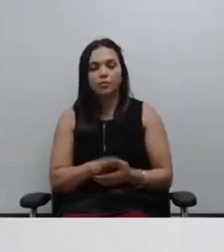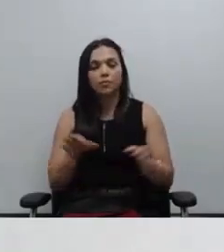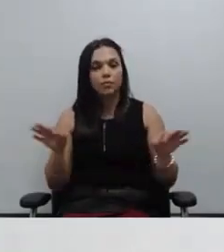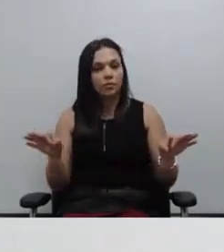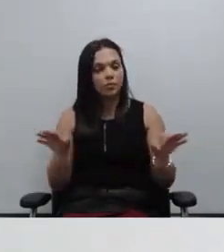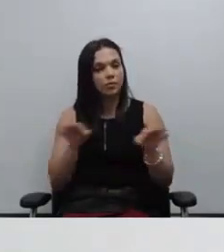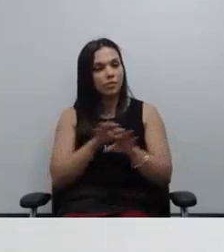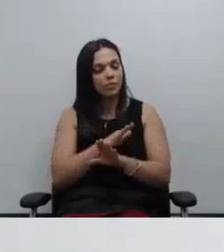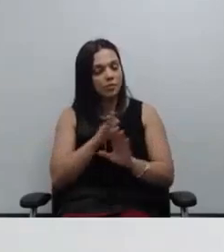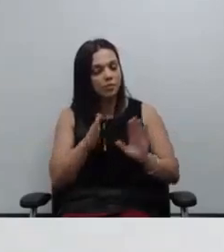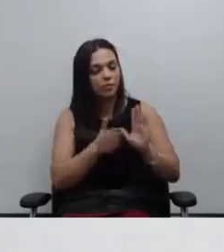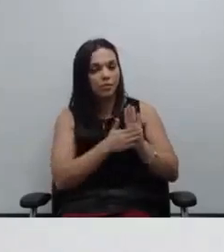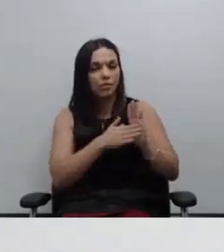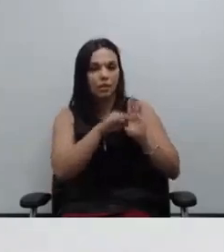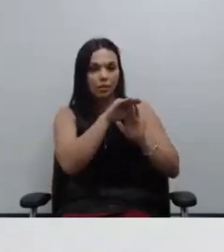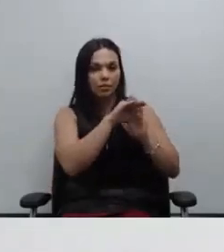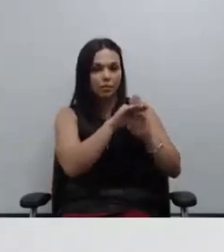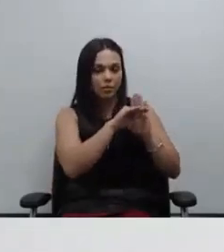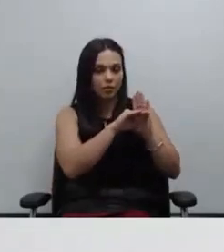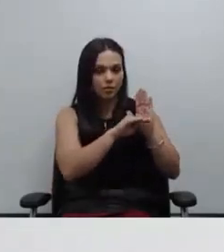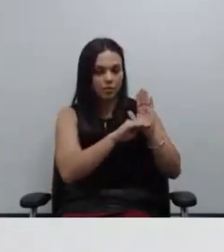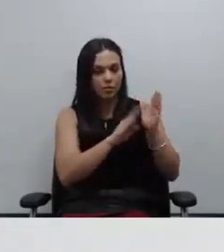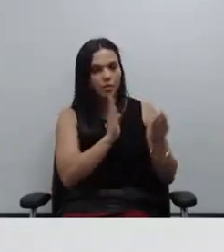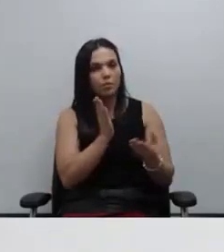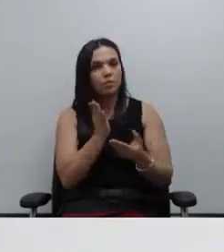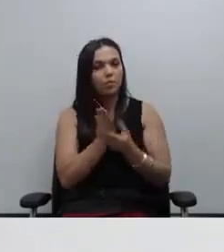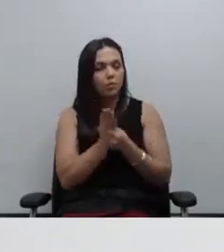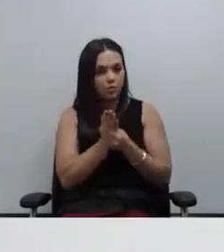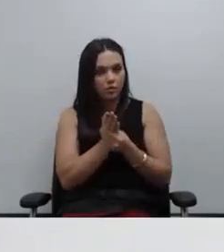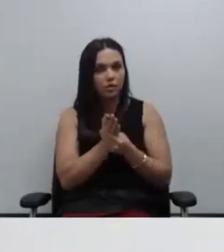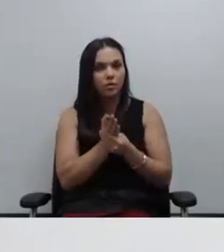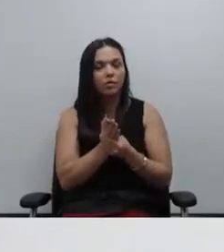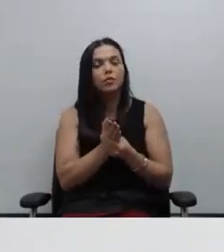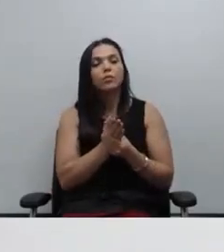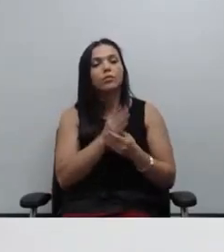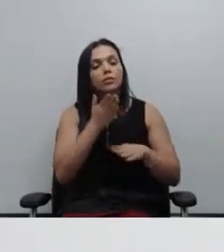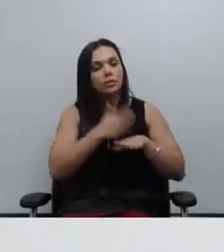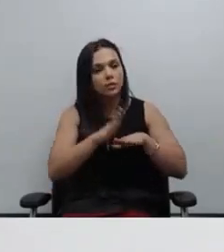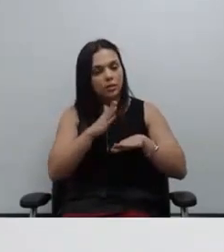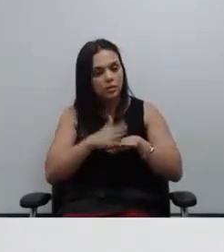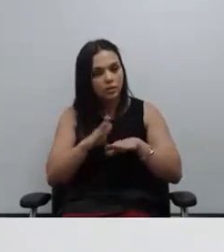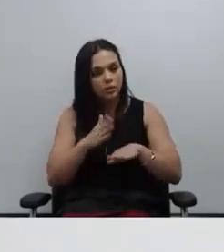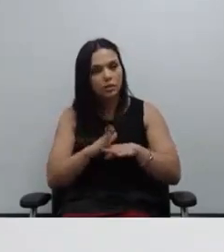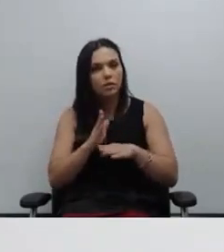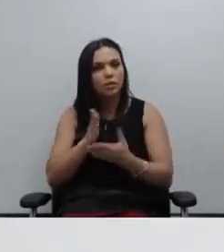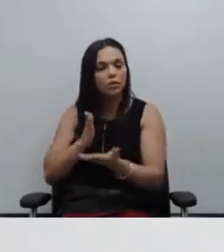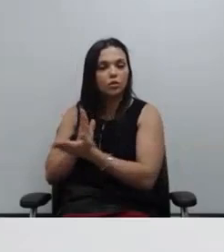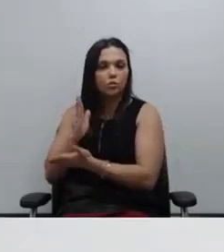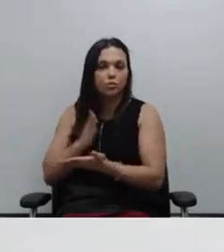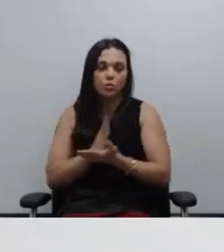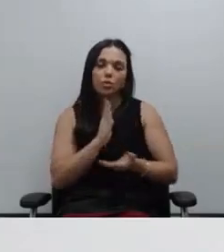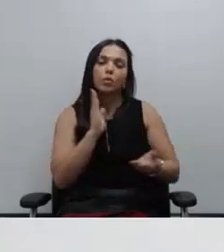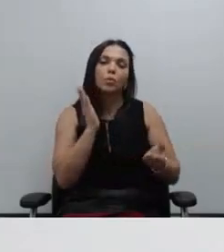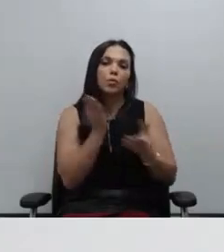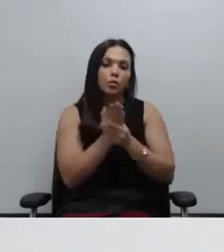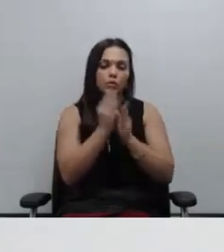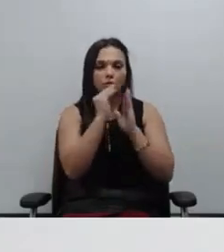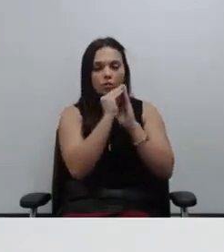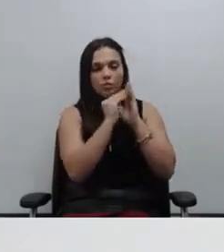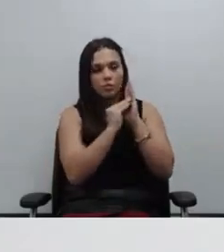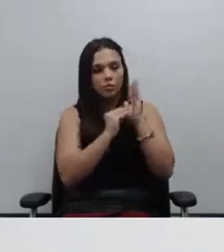Finalizada a pauta de processos excetuados, estágios probatórios e processos incluídos em pauta,